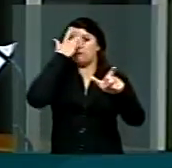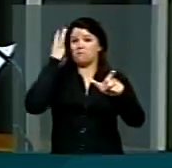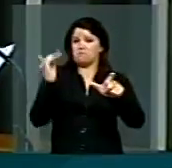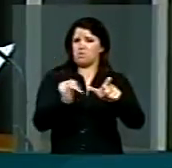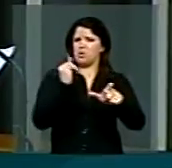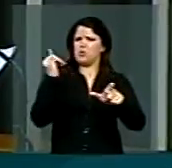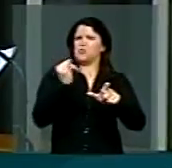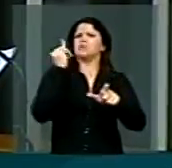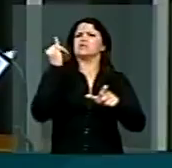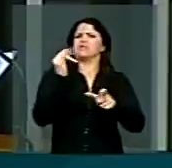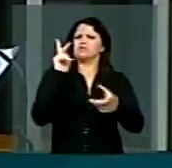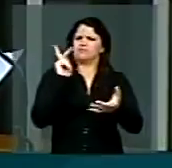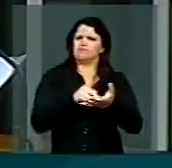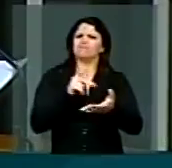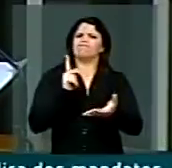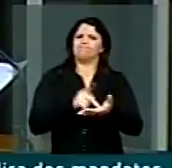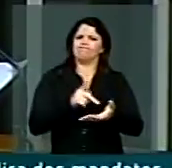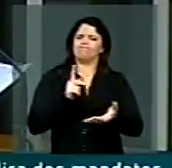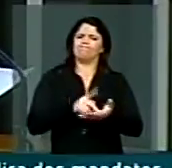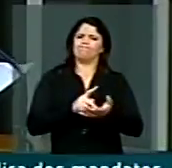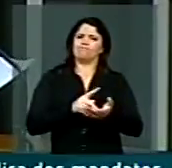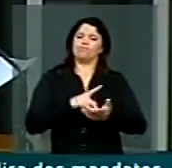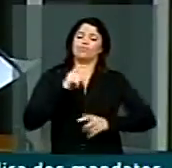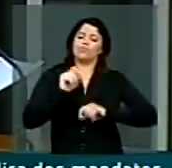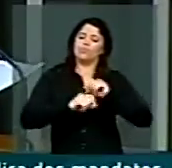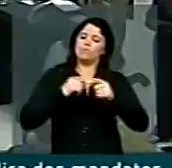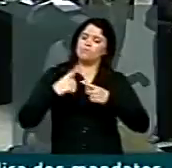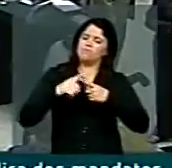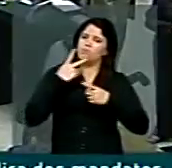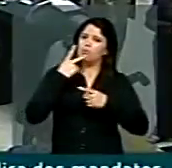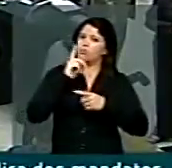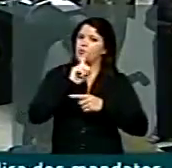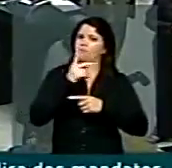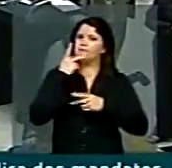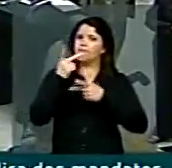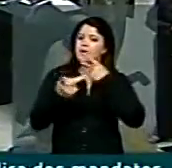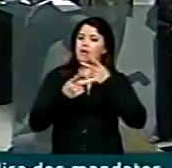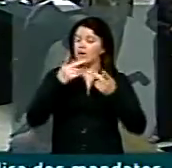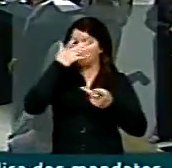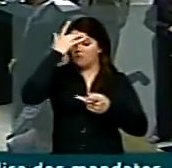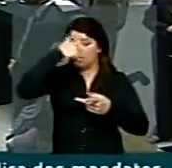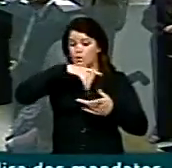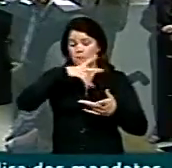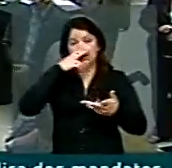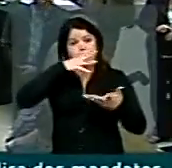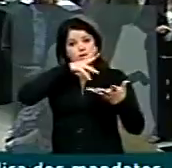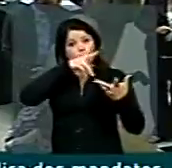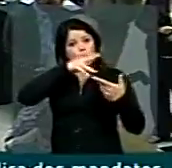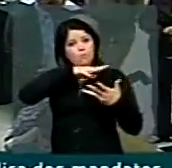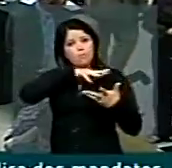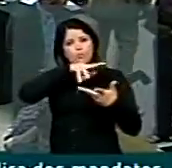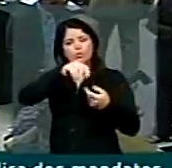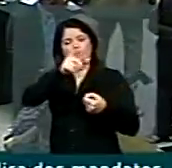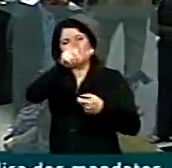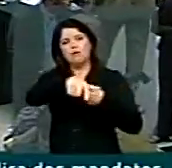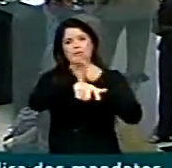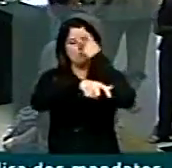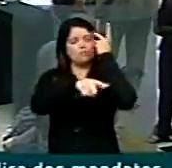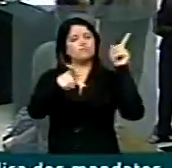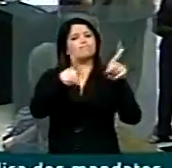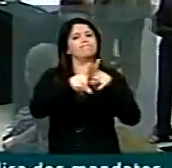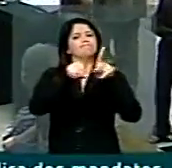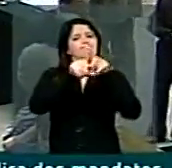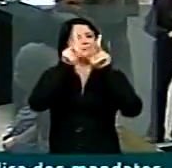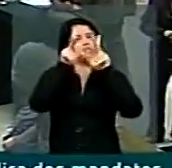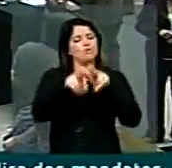imortal cidadão brasileiro e, por que não dizer, cidadão do mundo, ele que também foi vítima